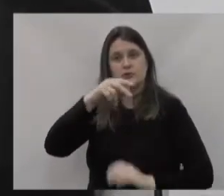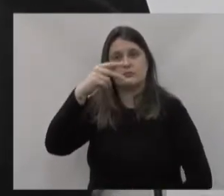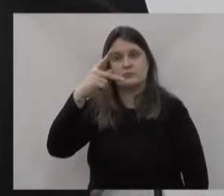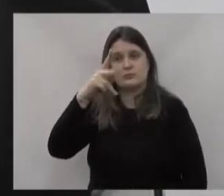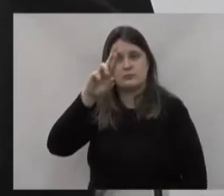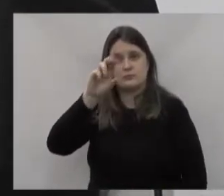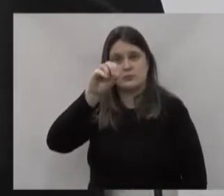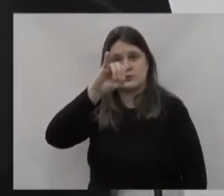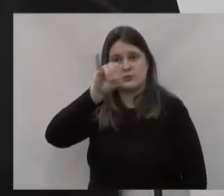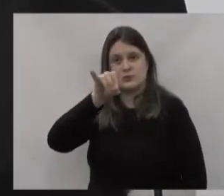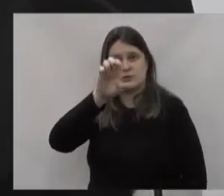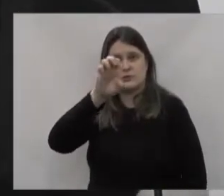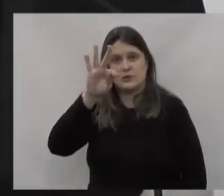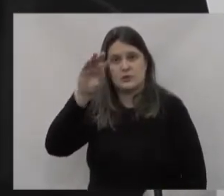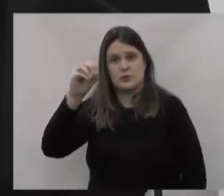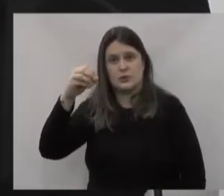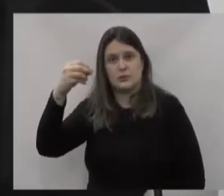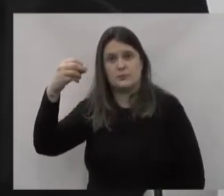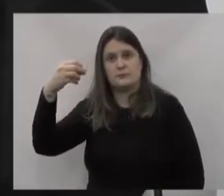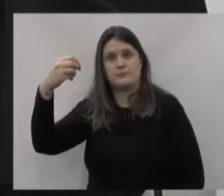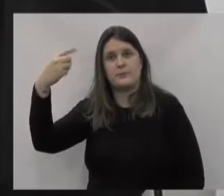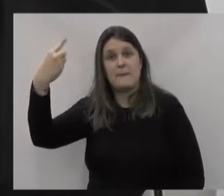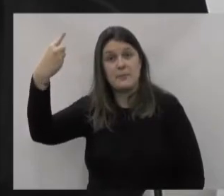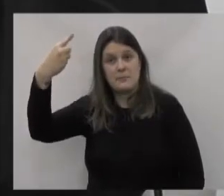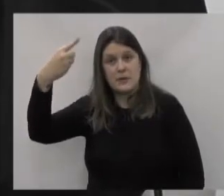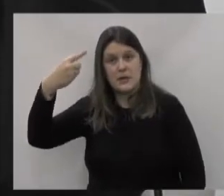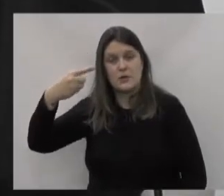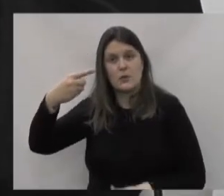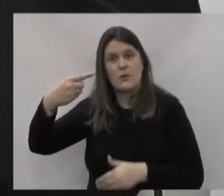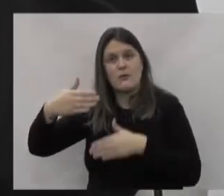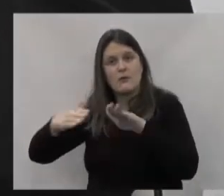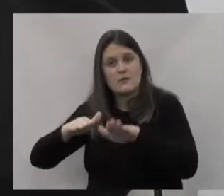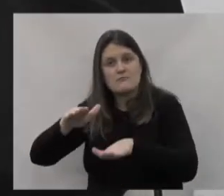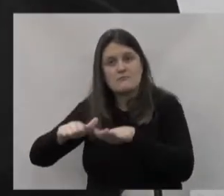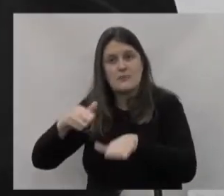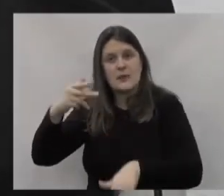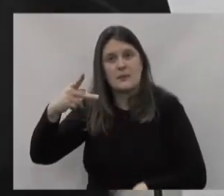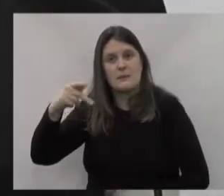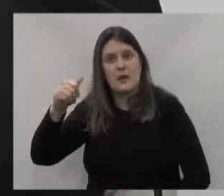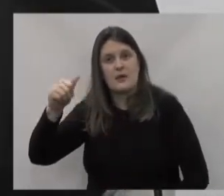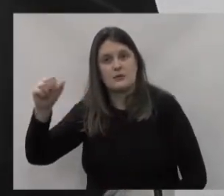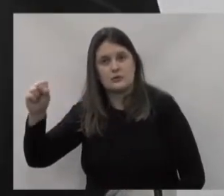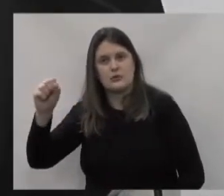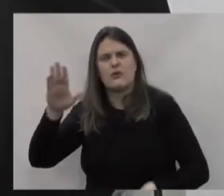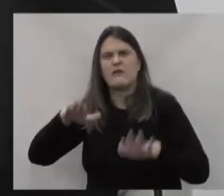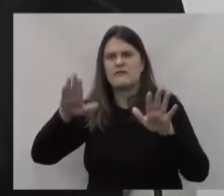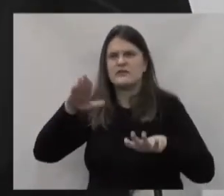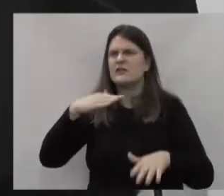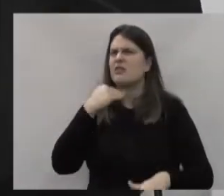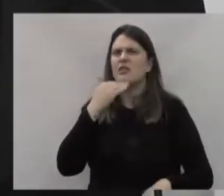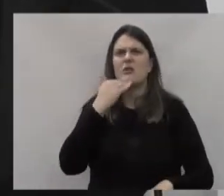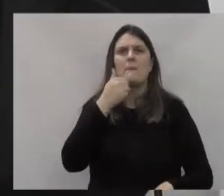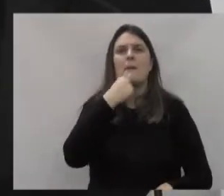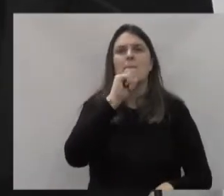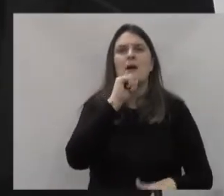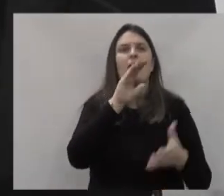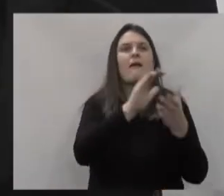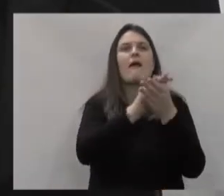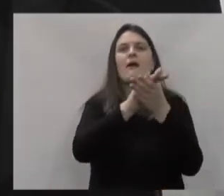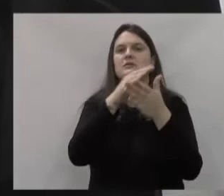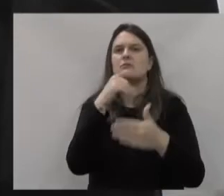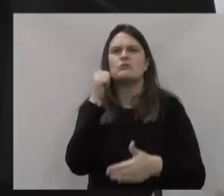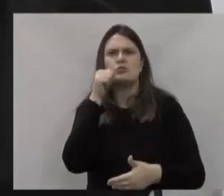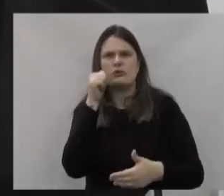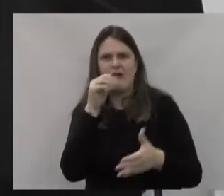com a vítima que é agredida dentro do lar. Por quê? É aquilo que a Thaís falou, nenhuma mãe casa-se, nenhuma